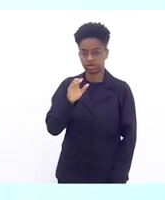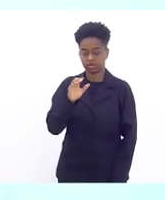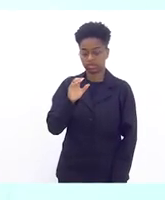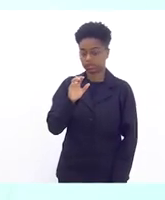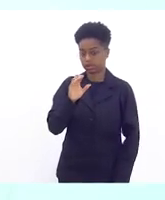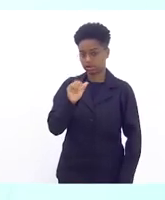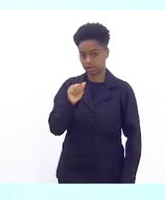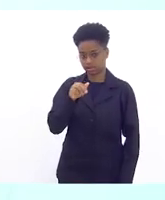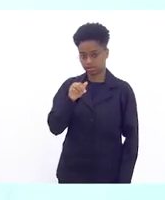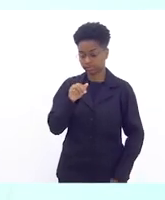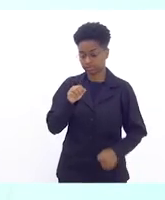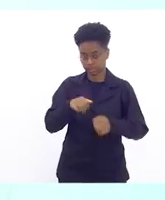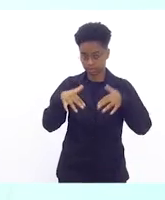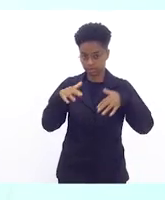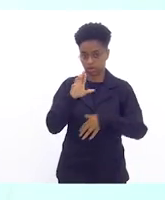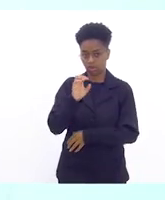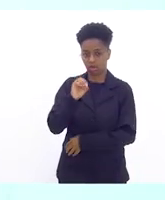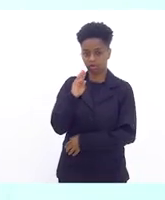cardinelli